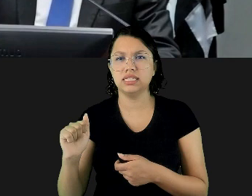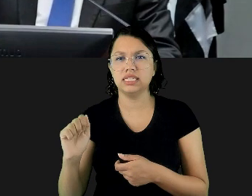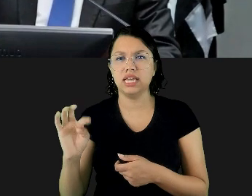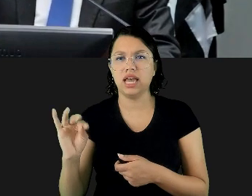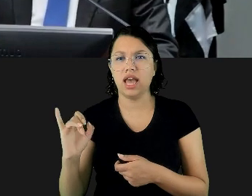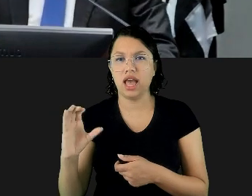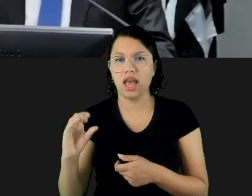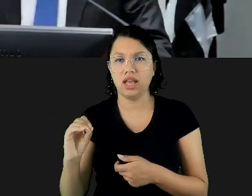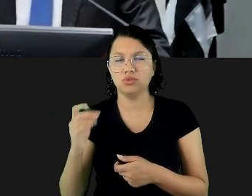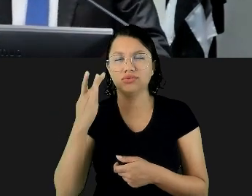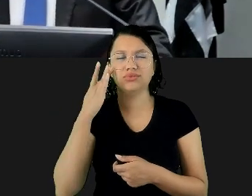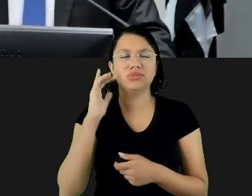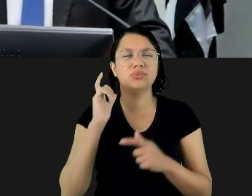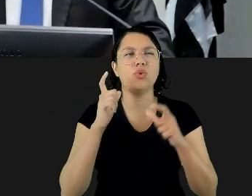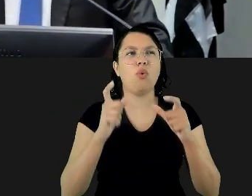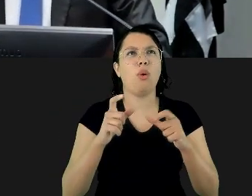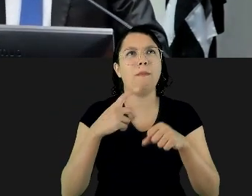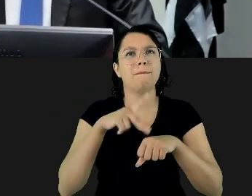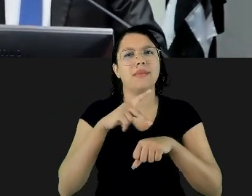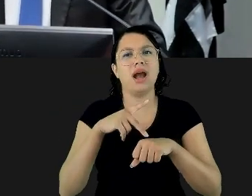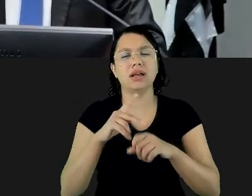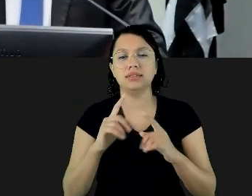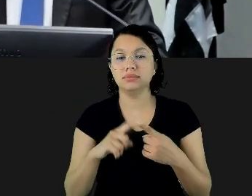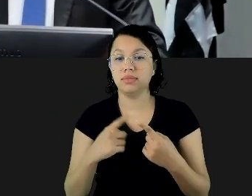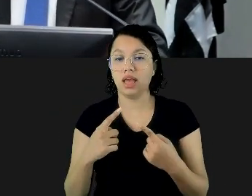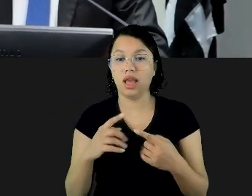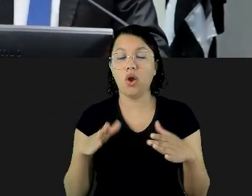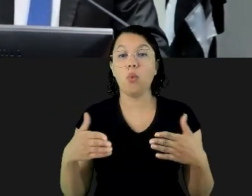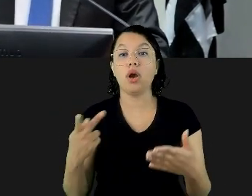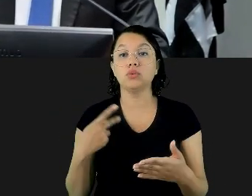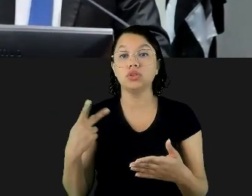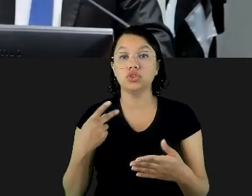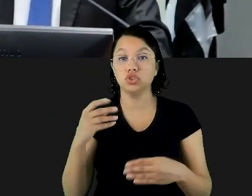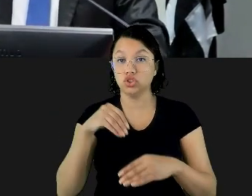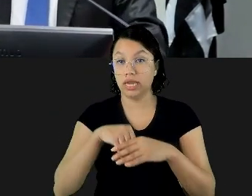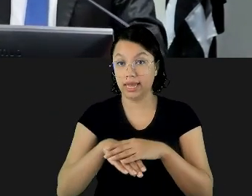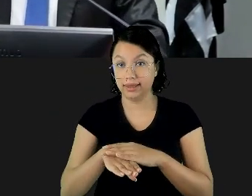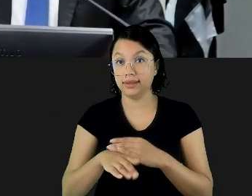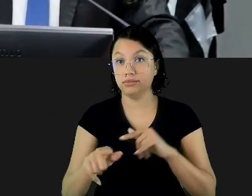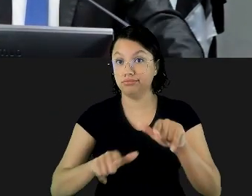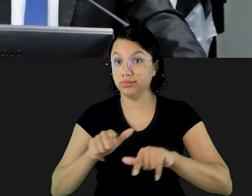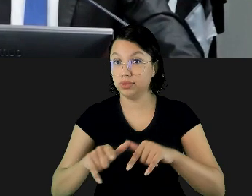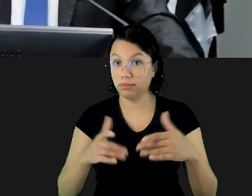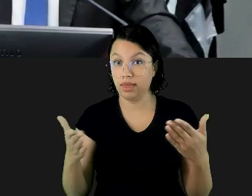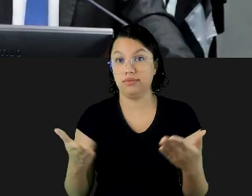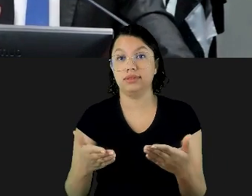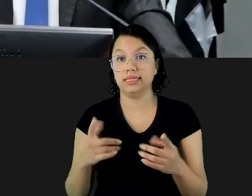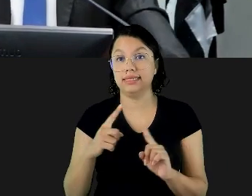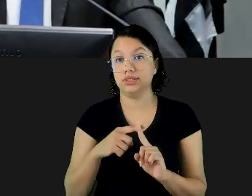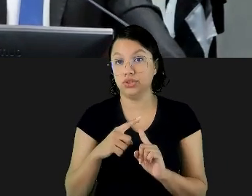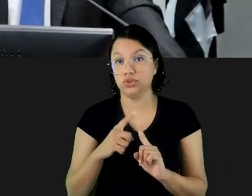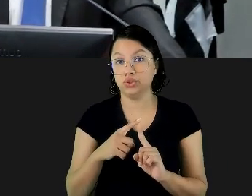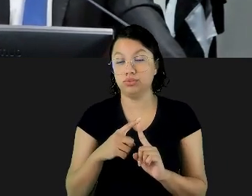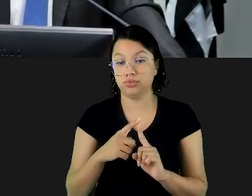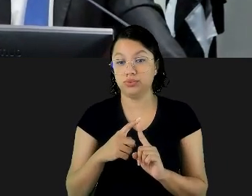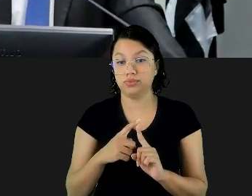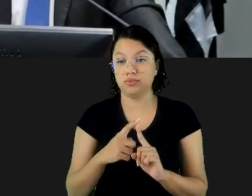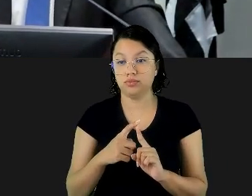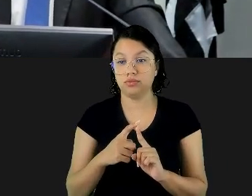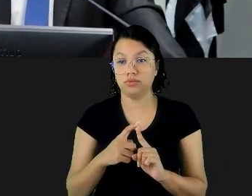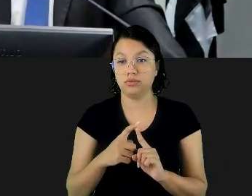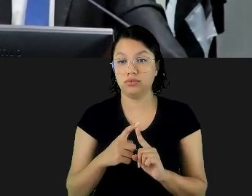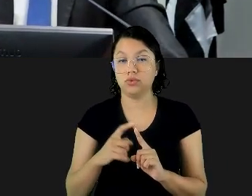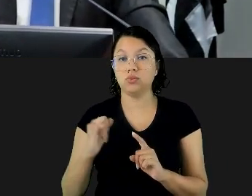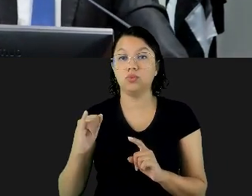foi. E a gente, quando entra numa missão dessa, o Itamaraty te disponibiliza